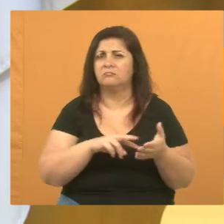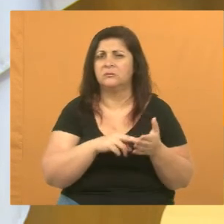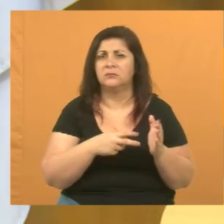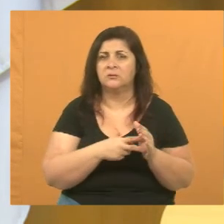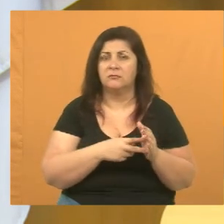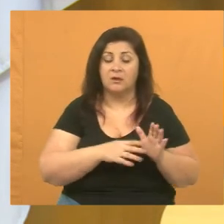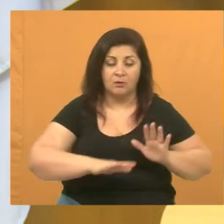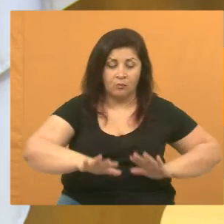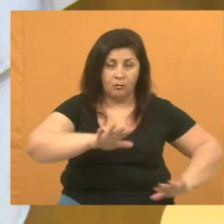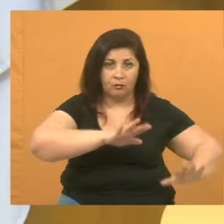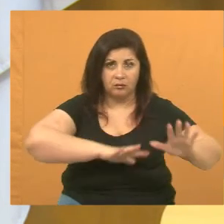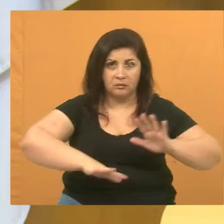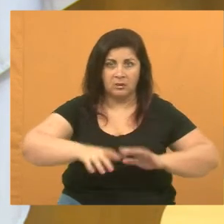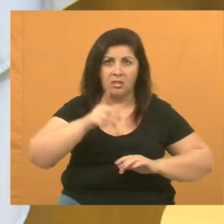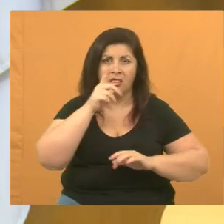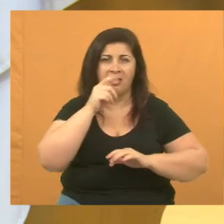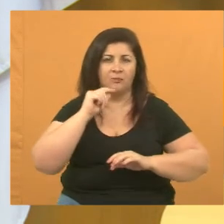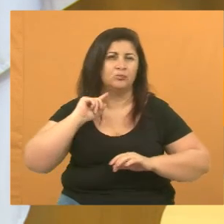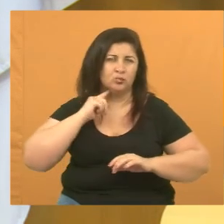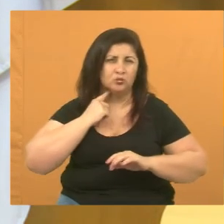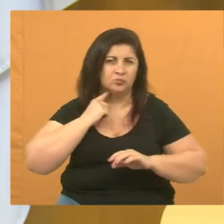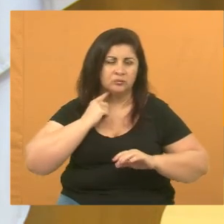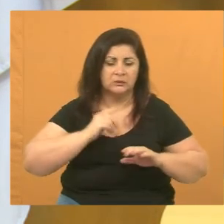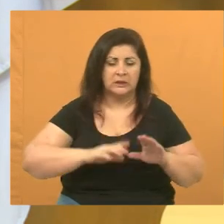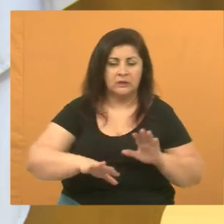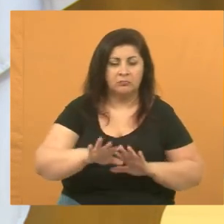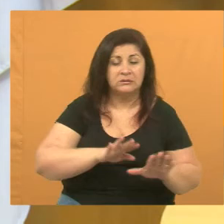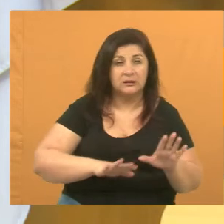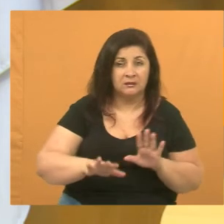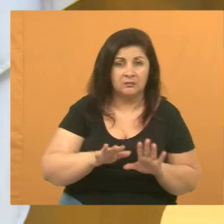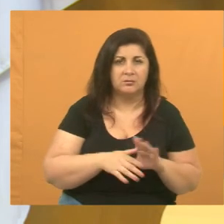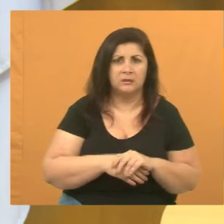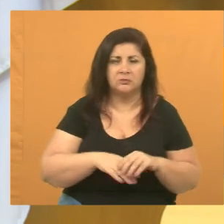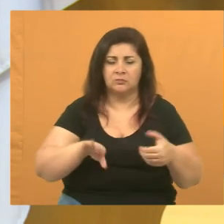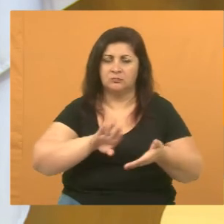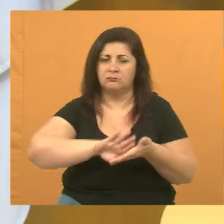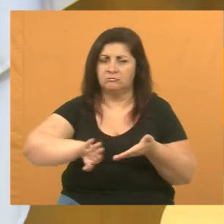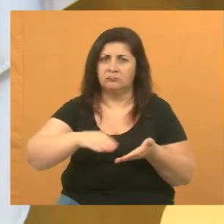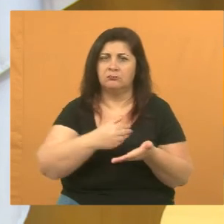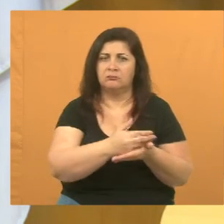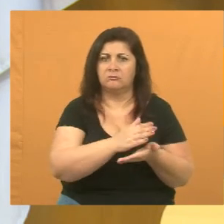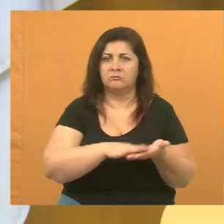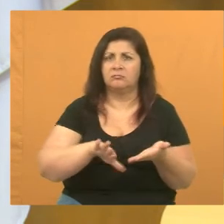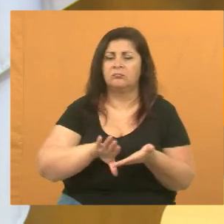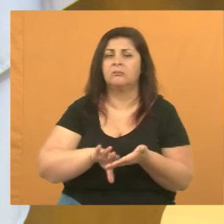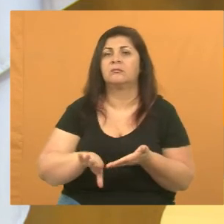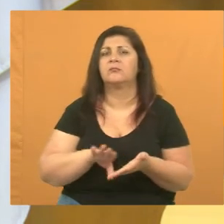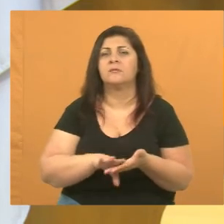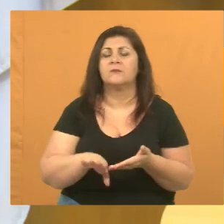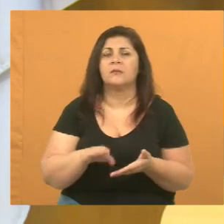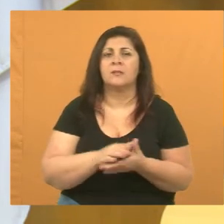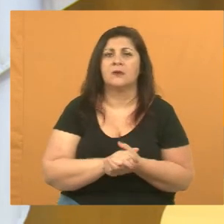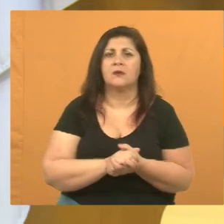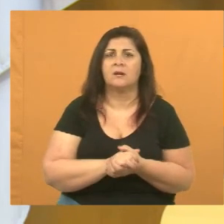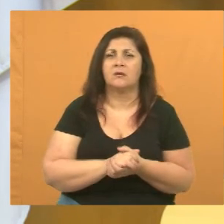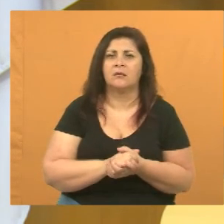tratamento primário de esgoto doméstico, nas quais são feitas a separação e a transformação de matéria